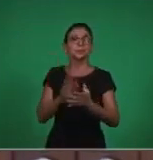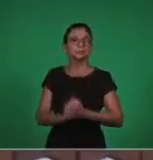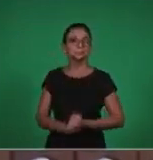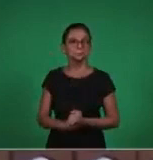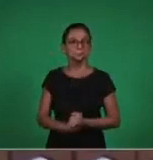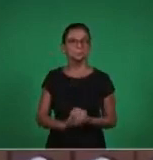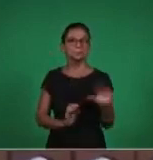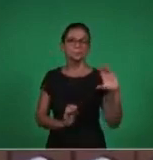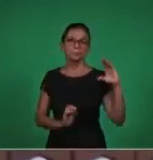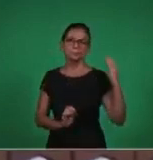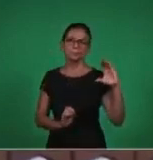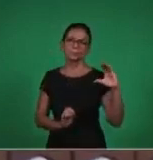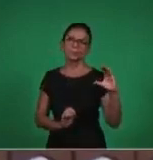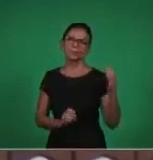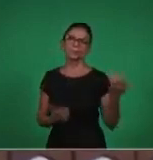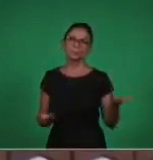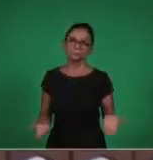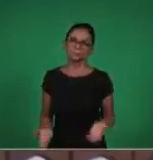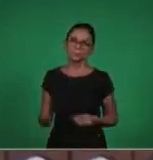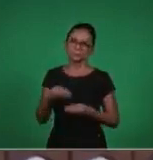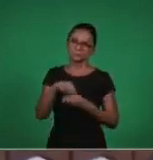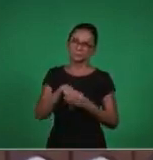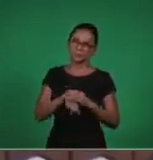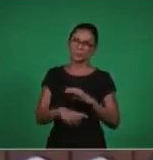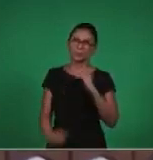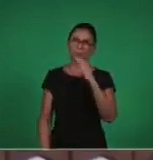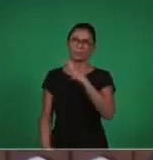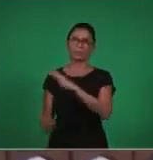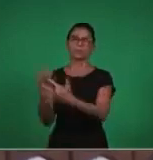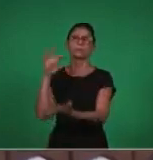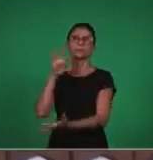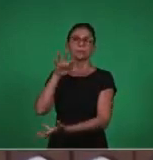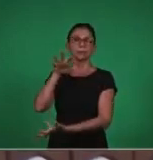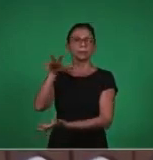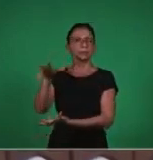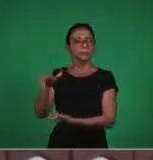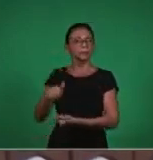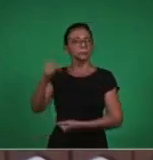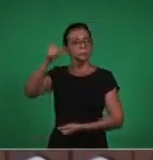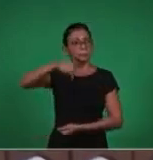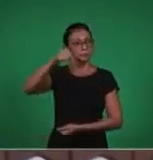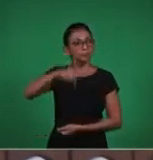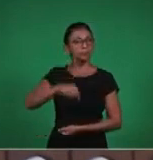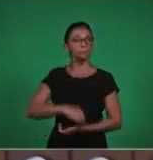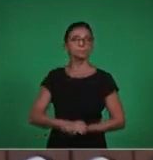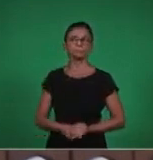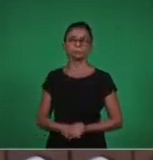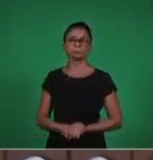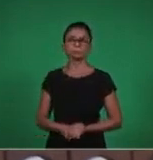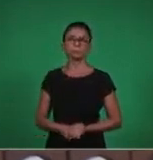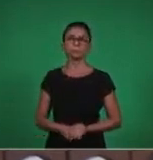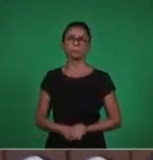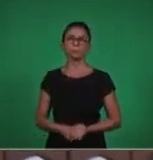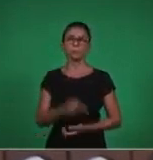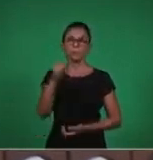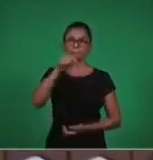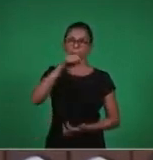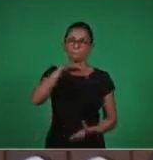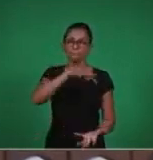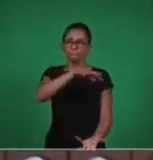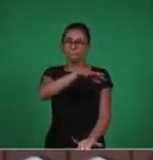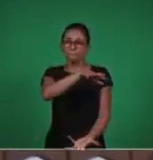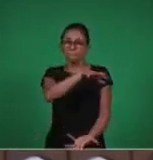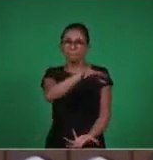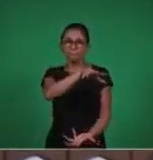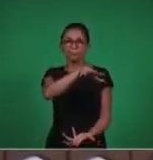na criação. Essa ciência está nesse mundo criado. Então, neste mundo criado,